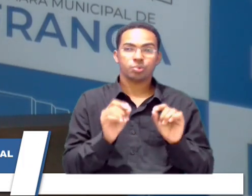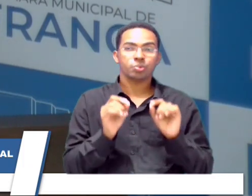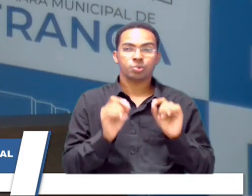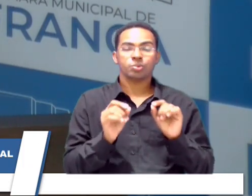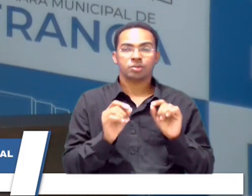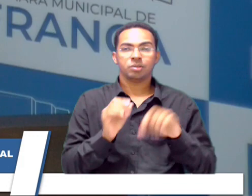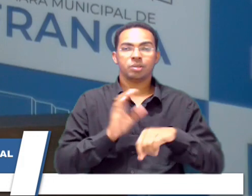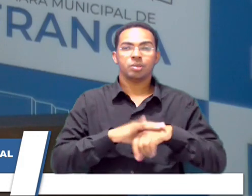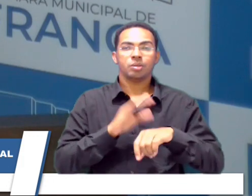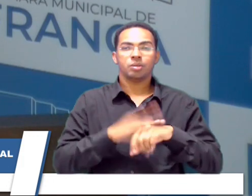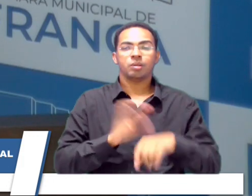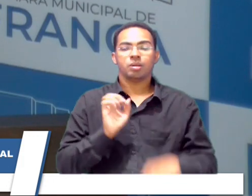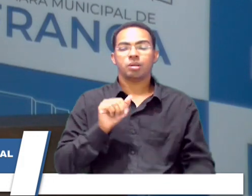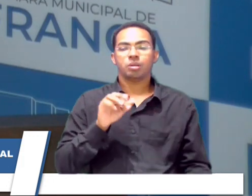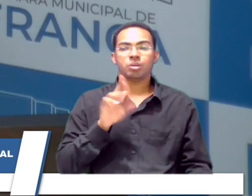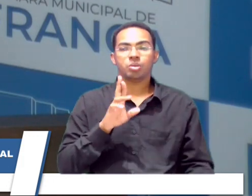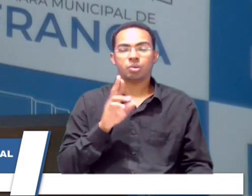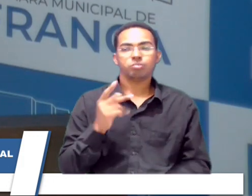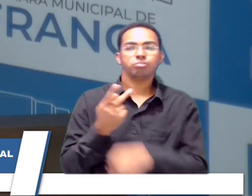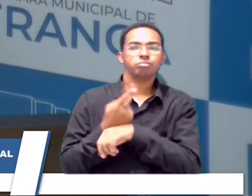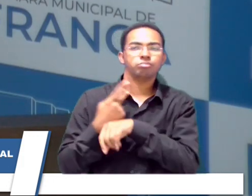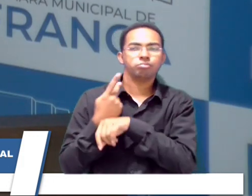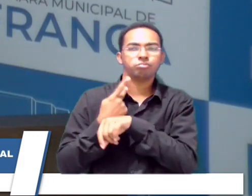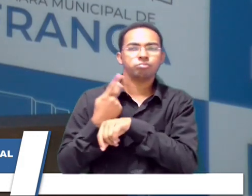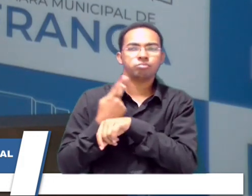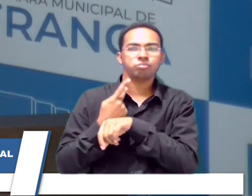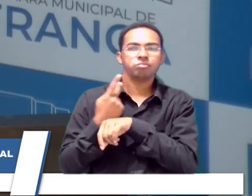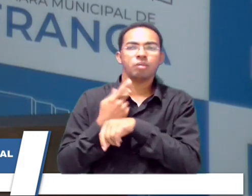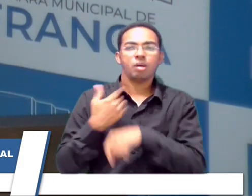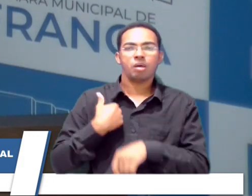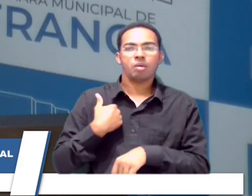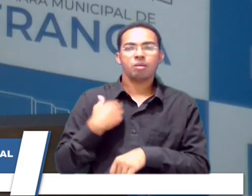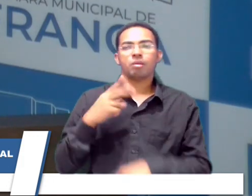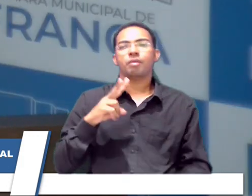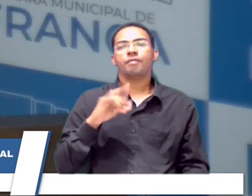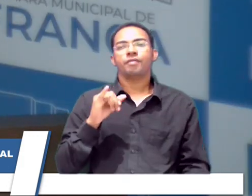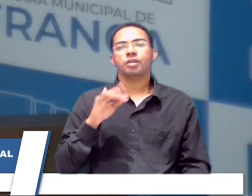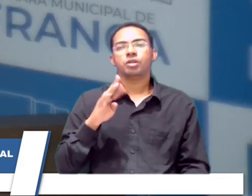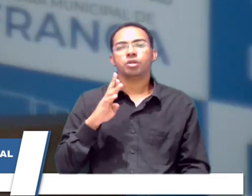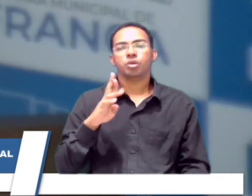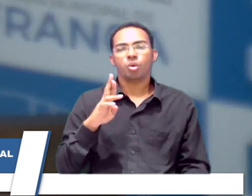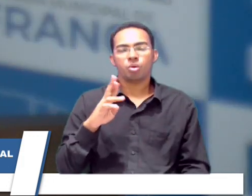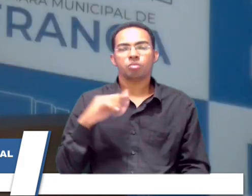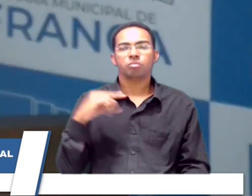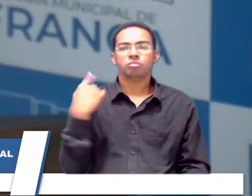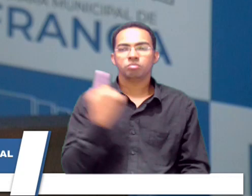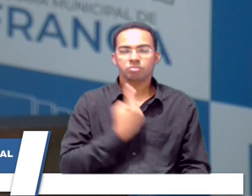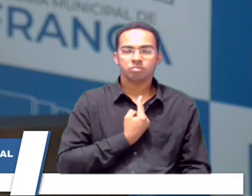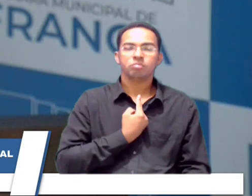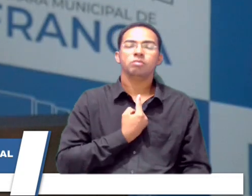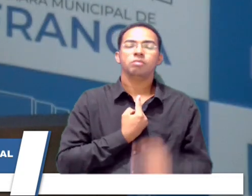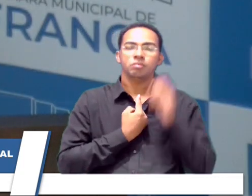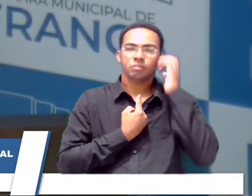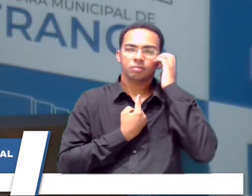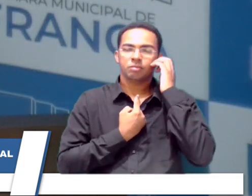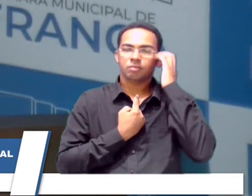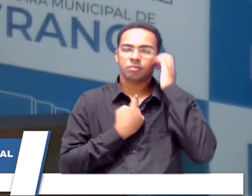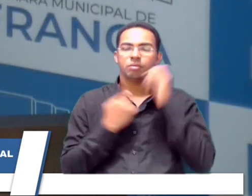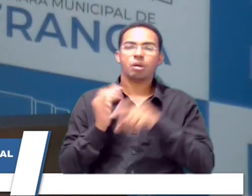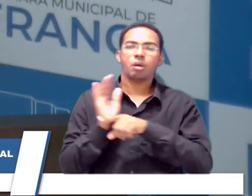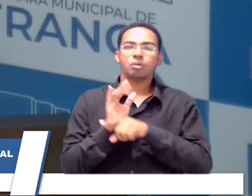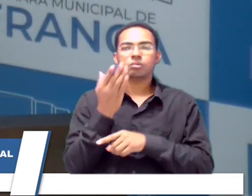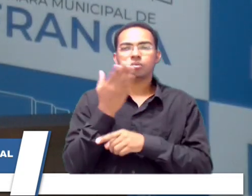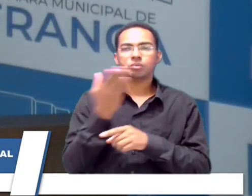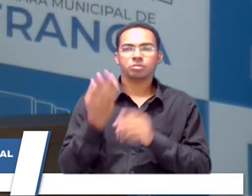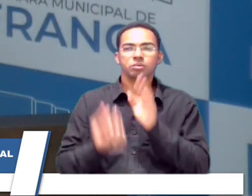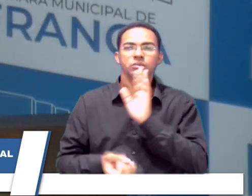quando o Enor me procurou eu e o Vitor, na verdade, para a gente ajudar ele a